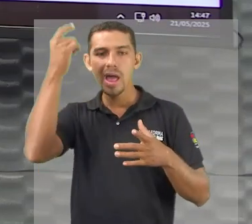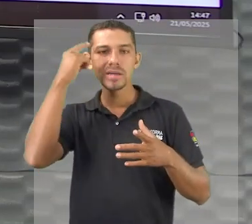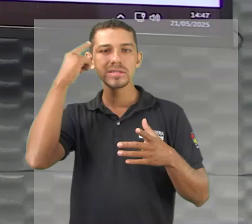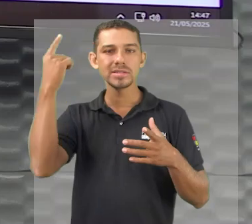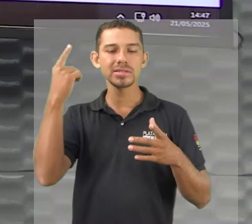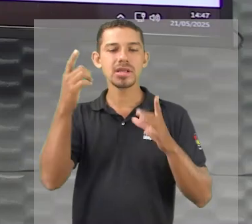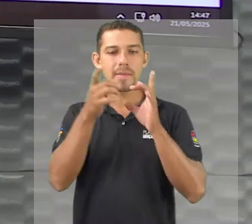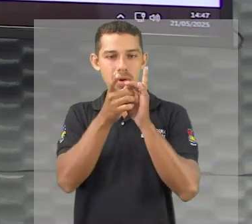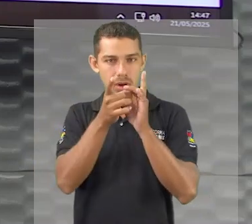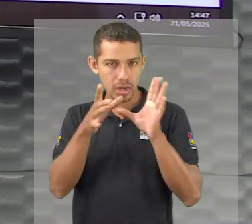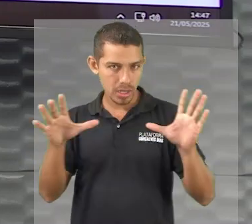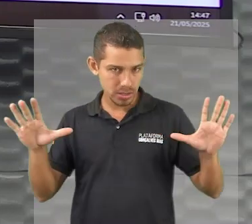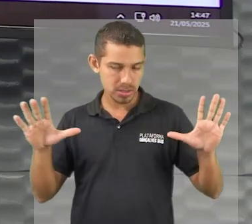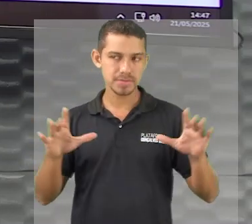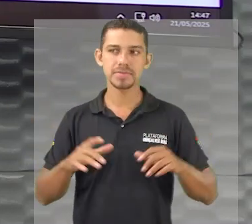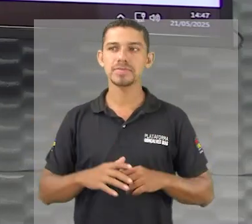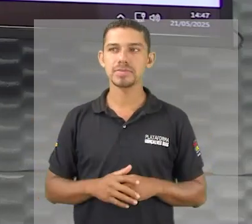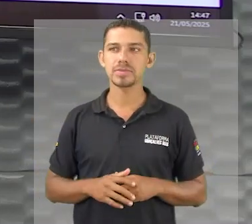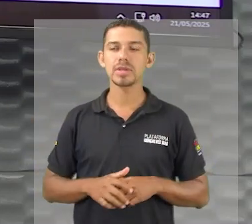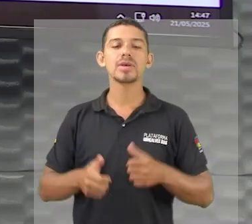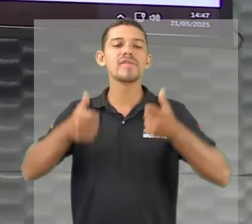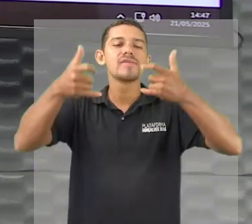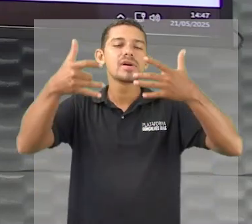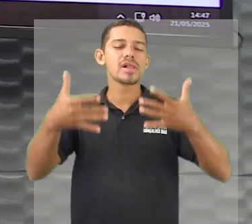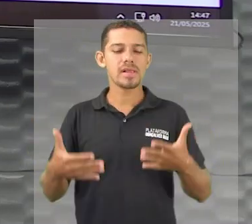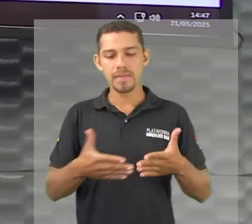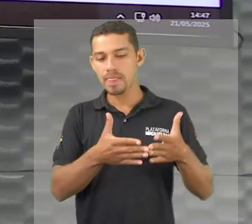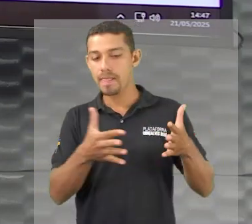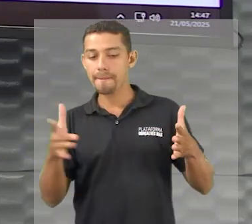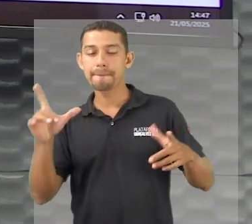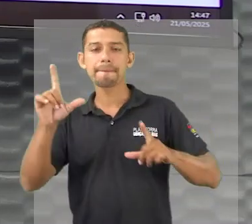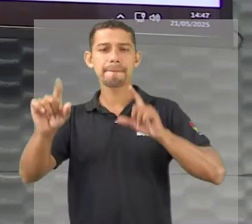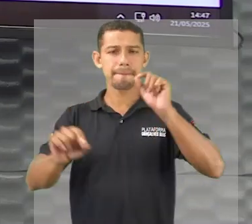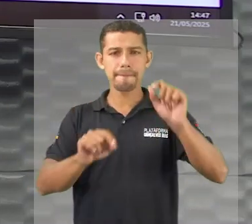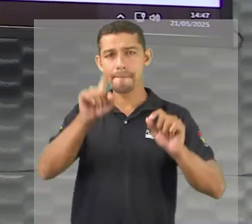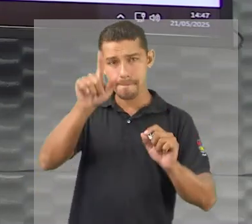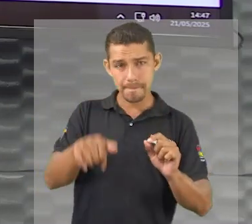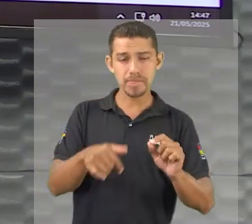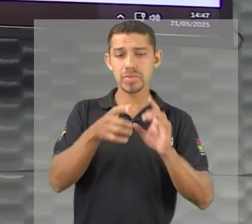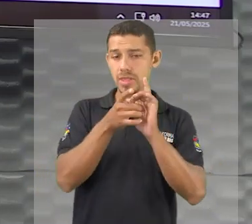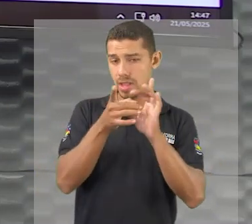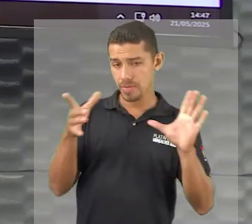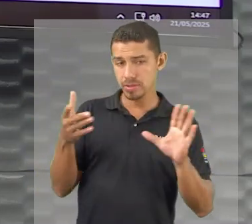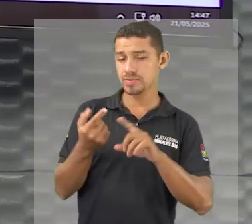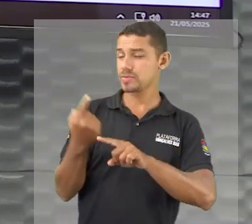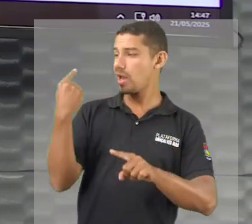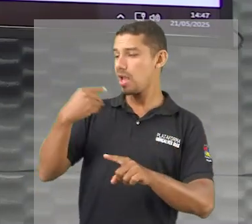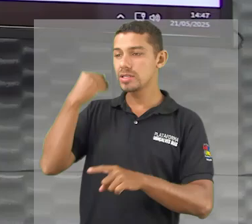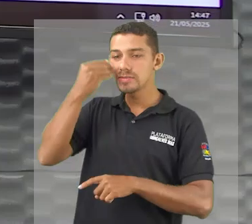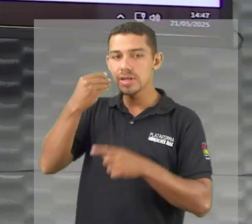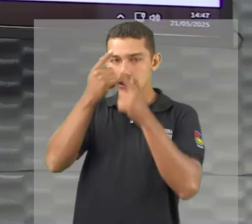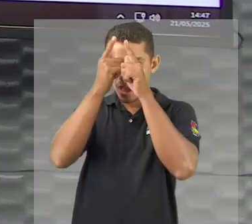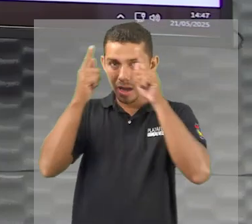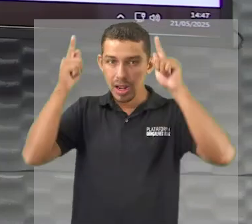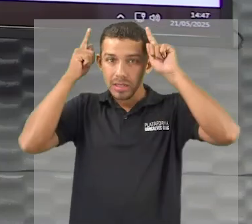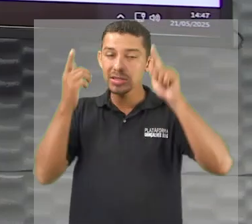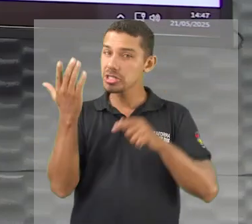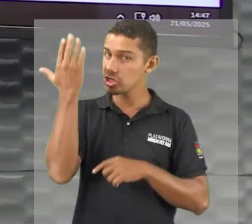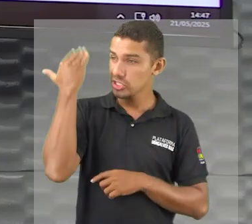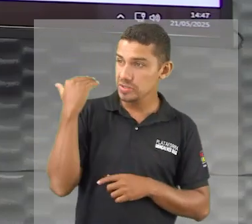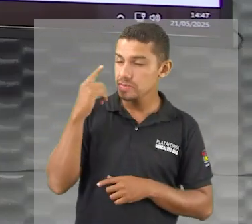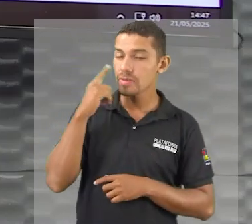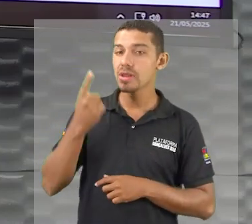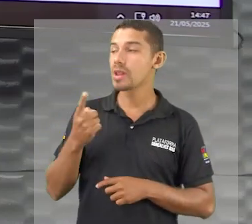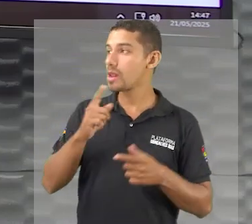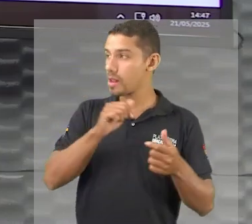tá? Falamos um pouco desse percurso entre o que foi a democracia lá na experiência da Grécia Antiga e